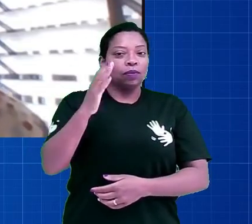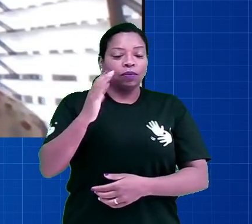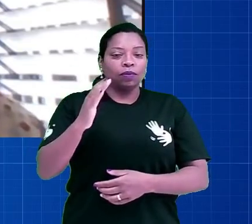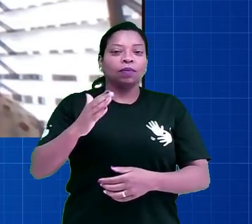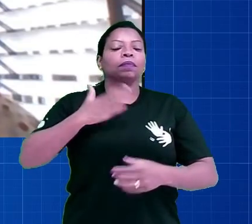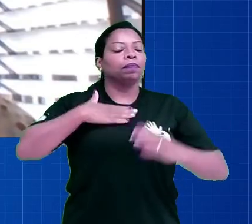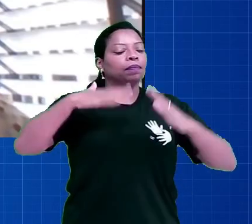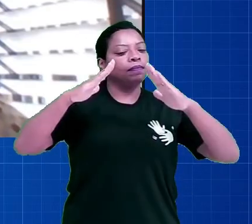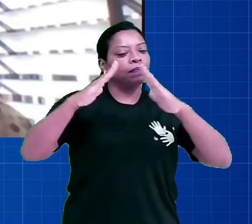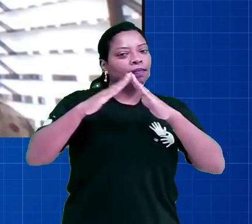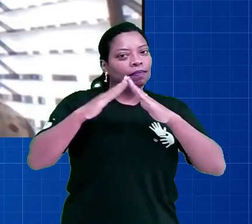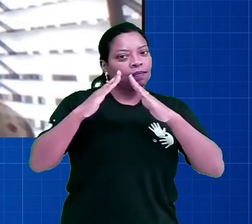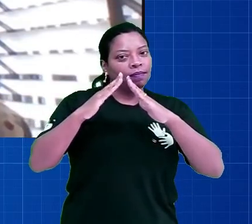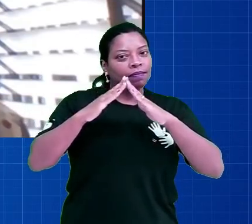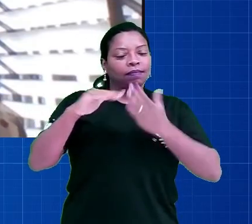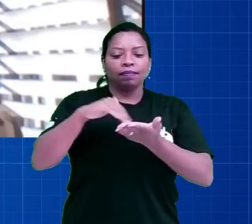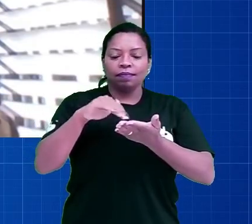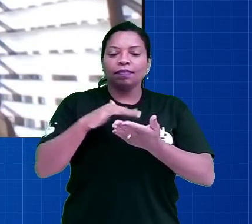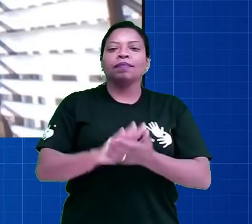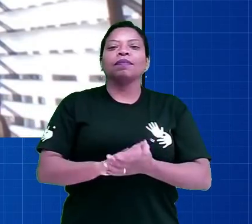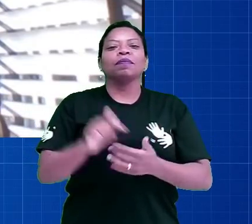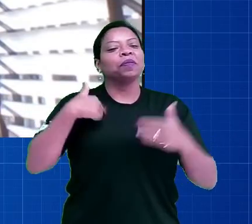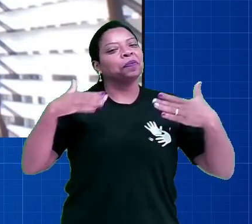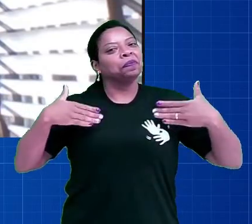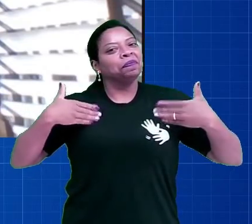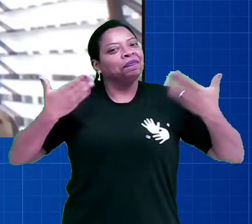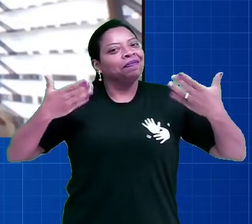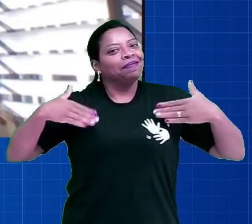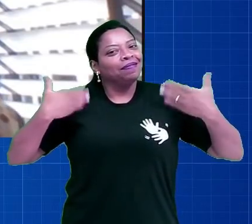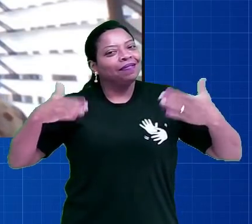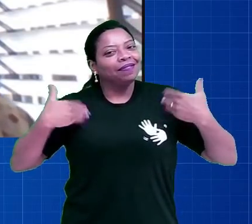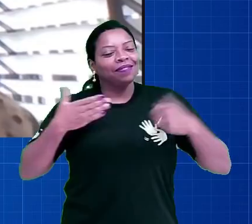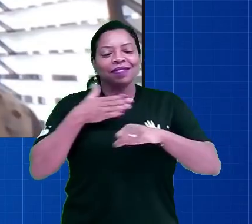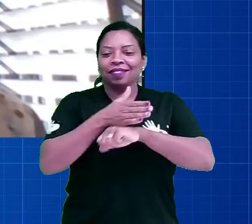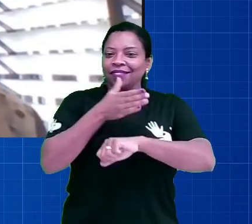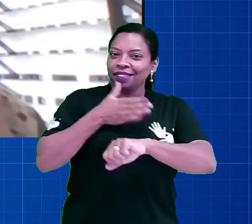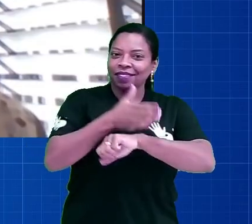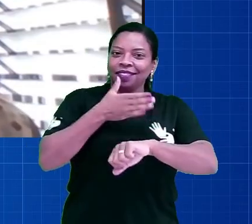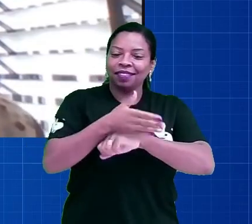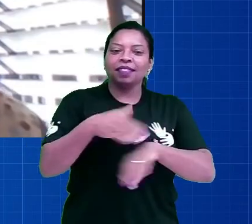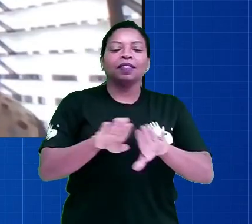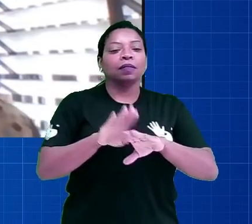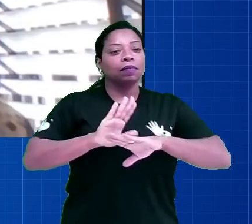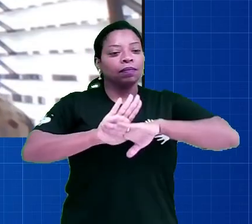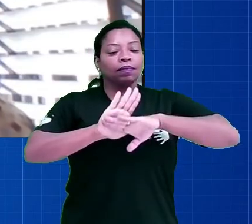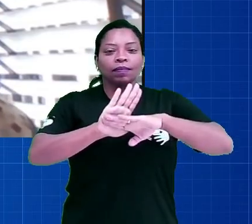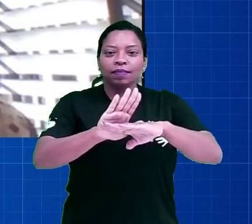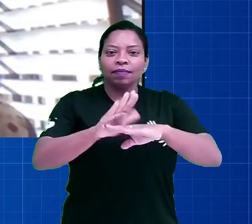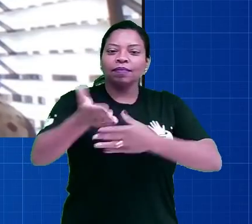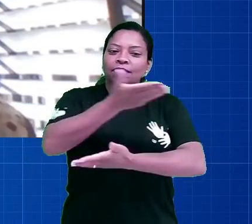estou neste momento, melhor dizendo, em Curitiba, no escritório da minha casa, e bastante animada em